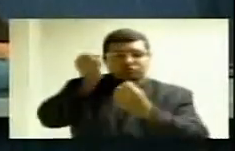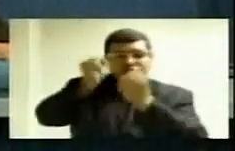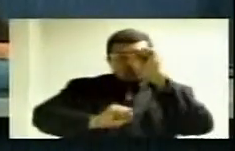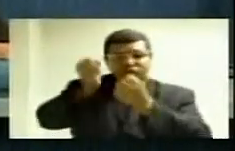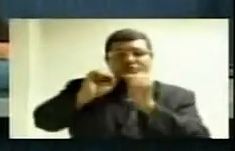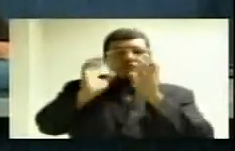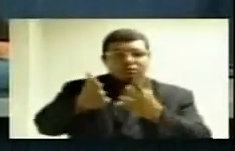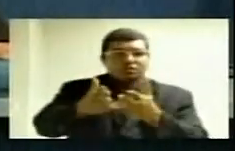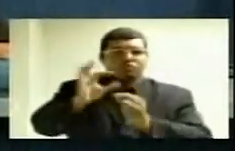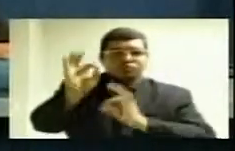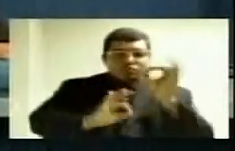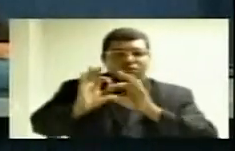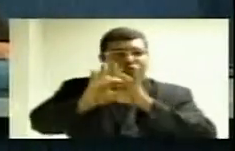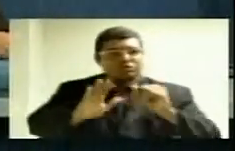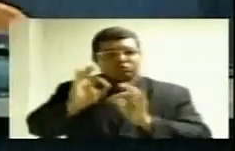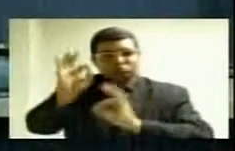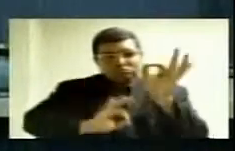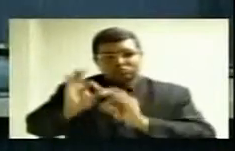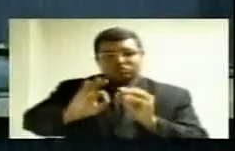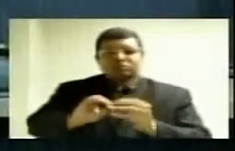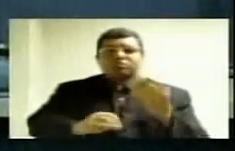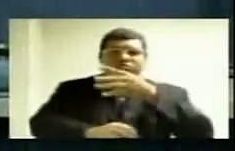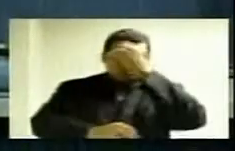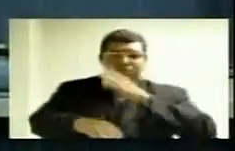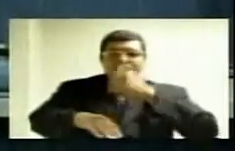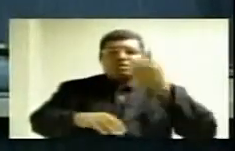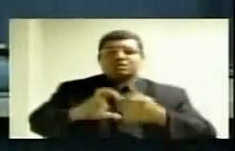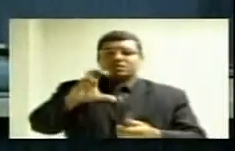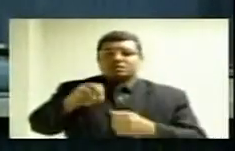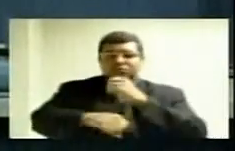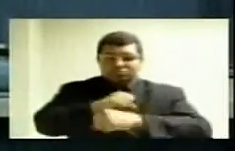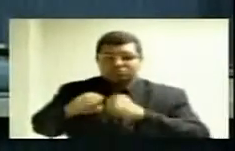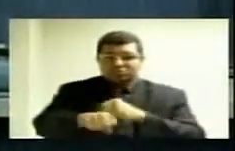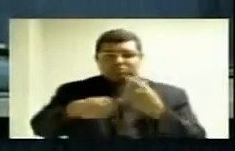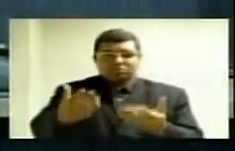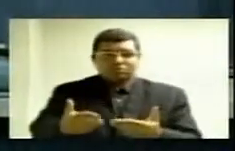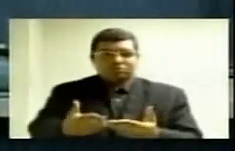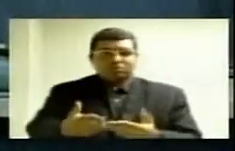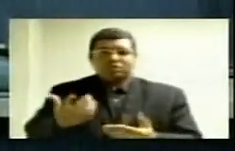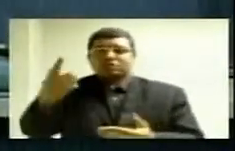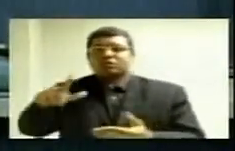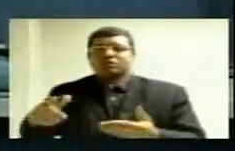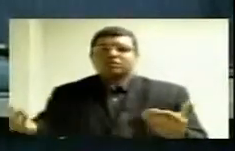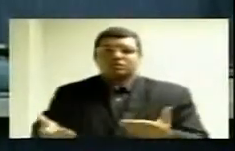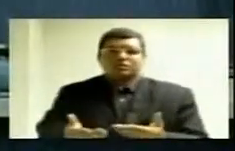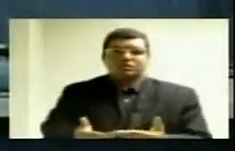pela aprovação do projeto de lei de prorrogação da Zona Franca por mais 50 anos. E, por outro